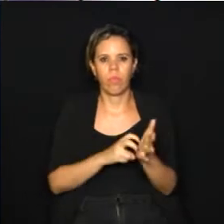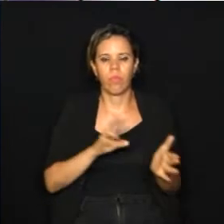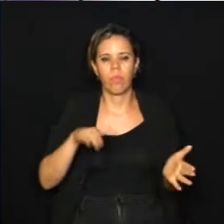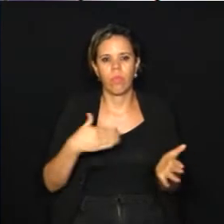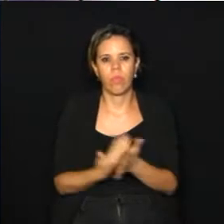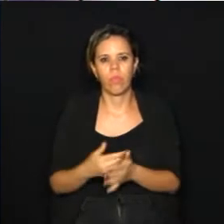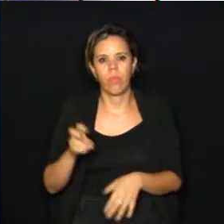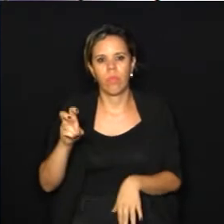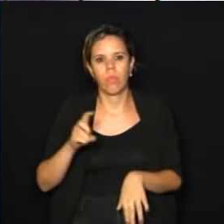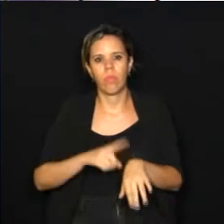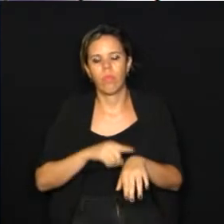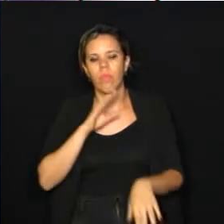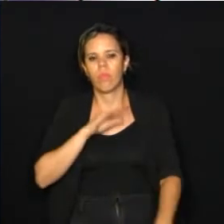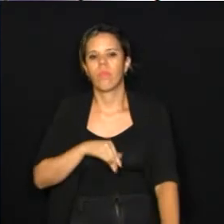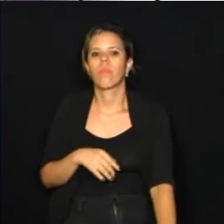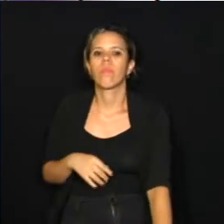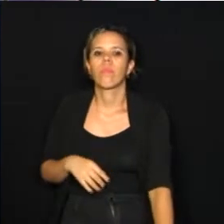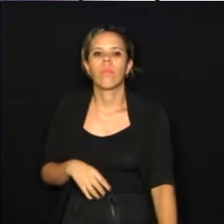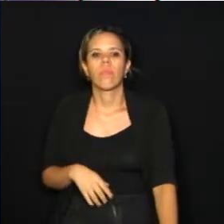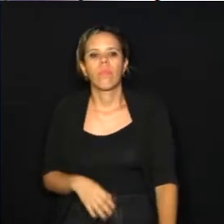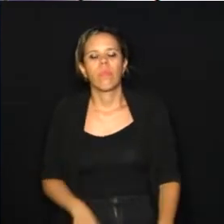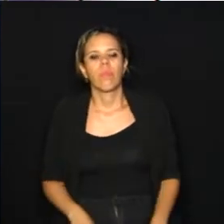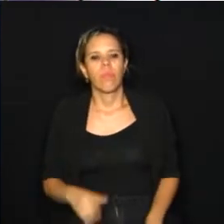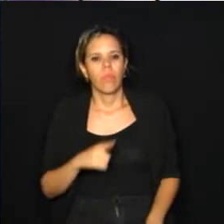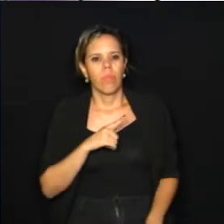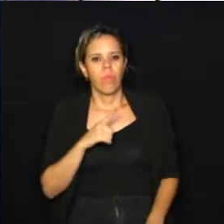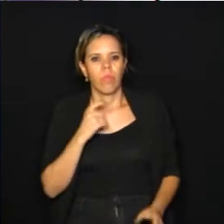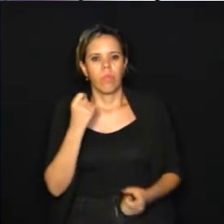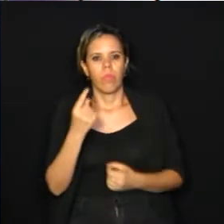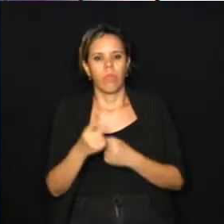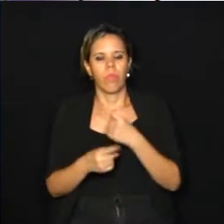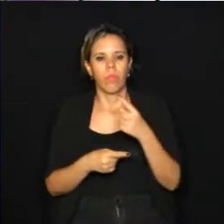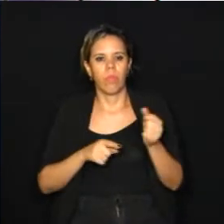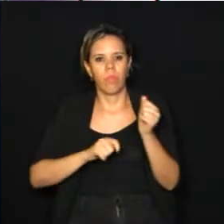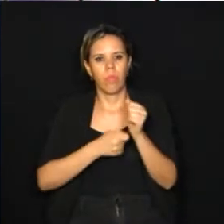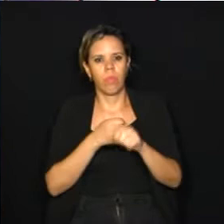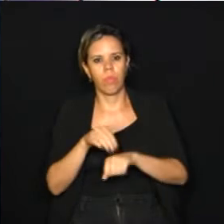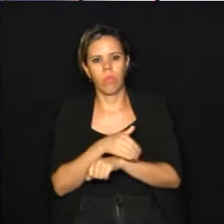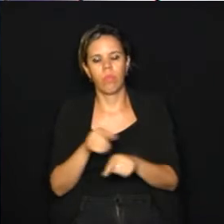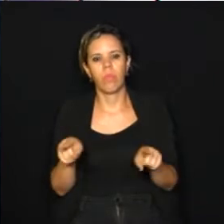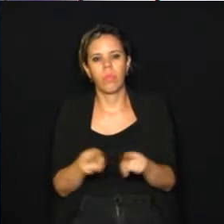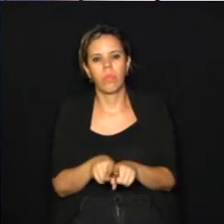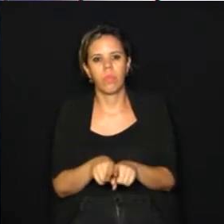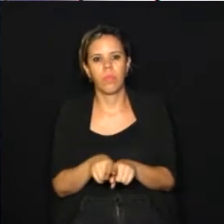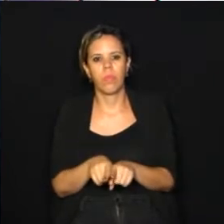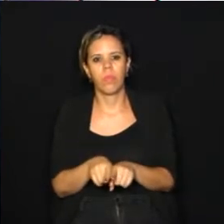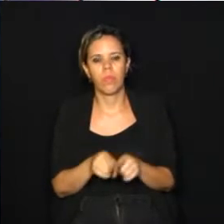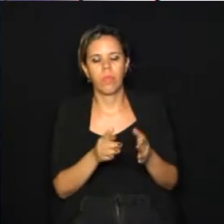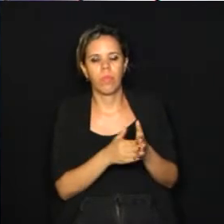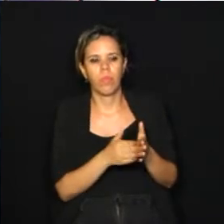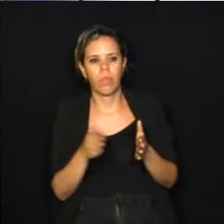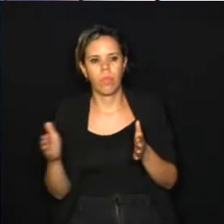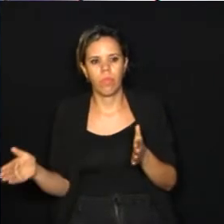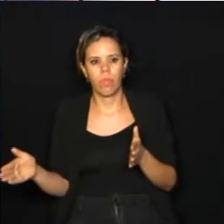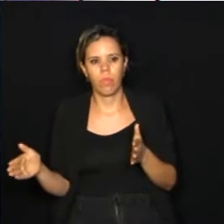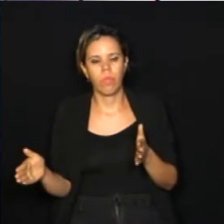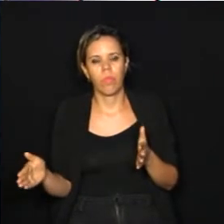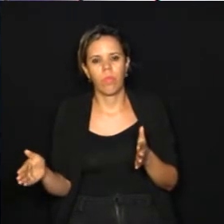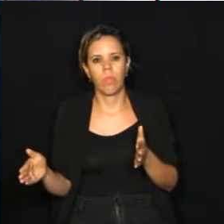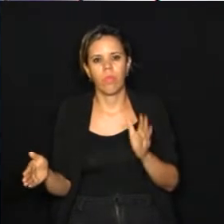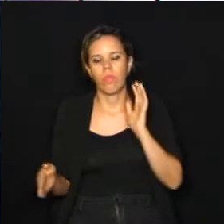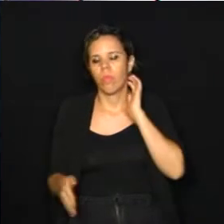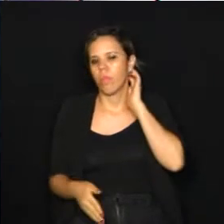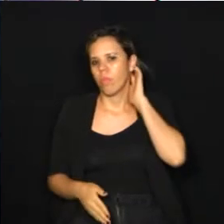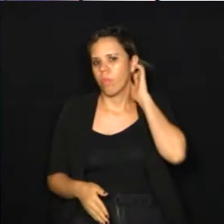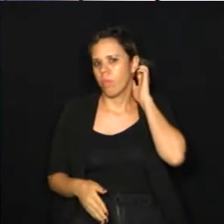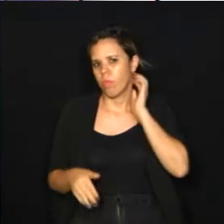às 5 da tarde. Então, haverá alguns pré-bloqueios também nesse período, olha assim, a partir